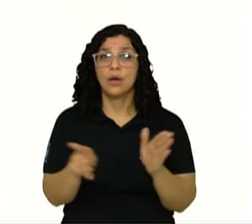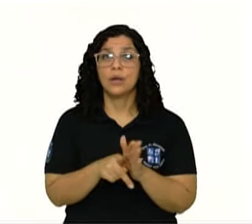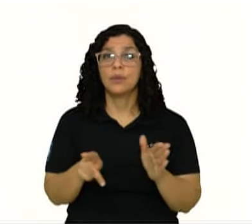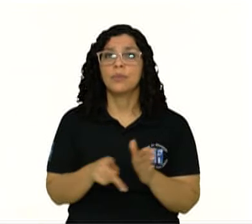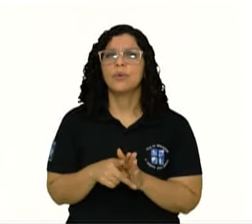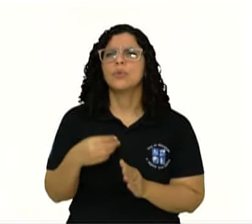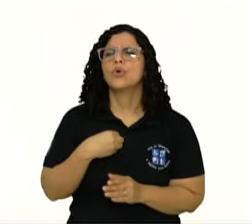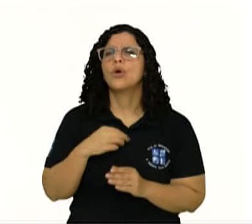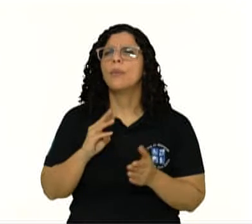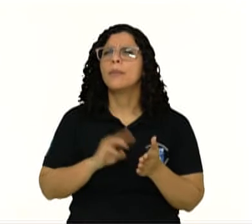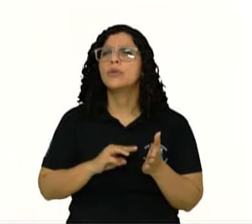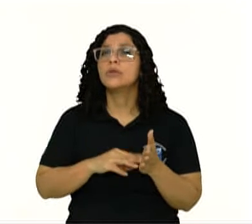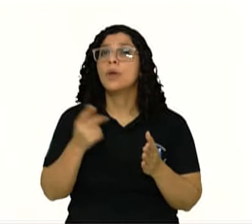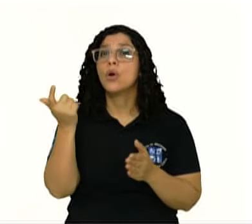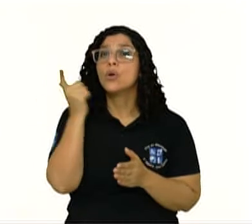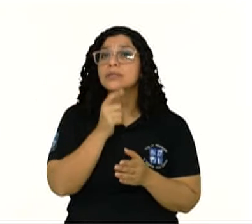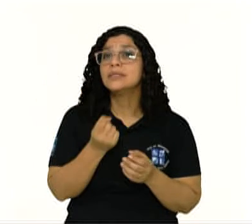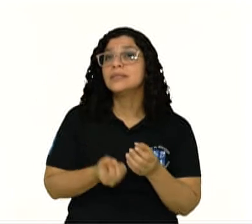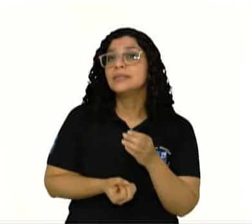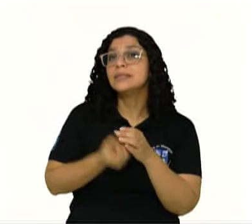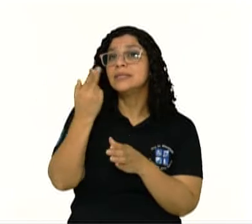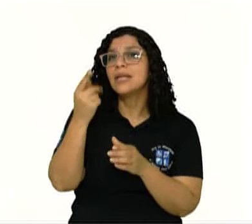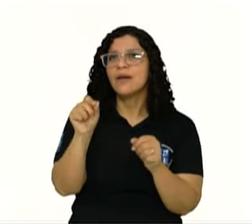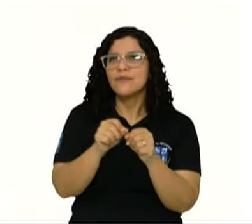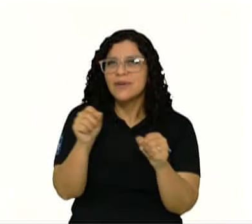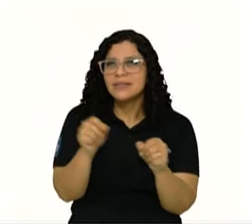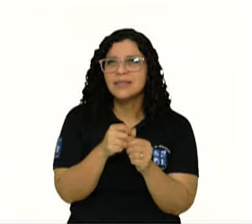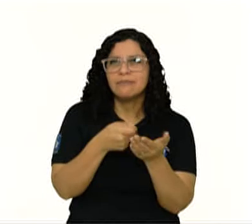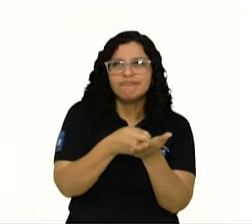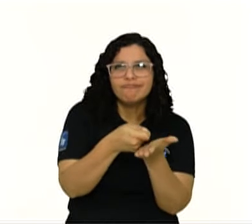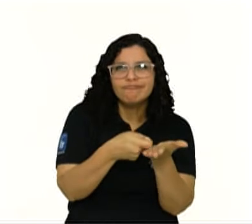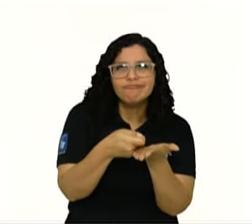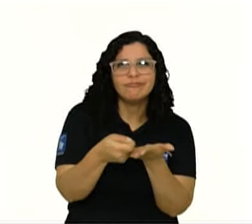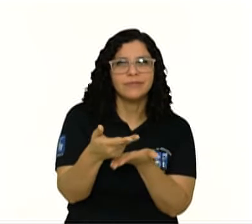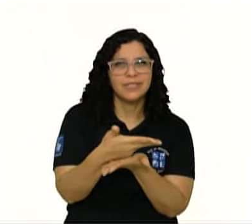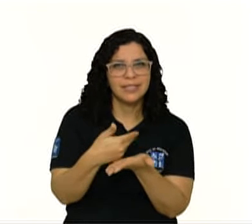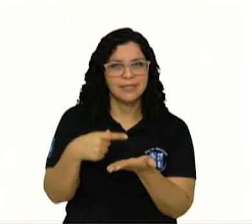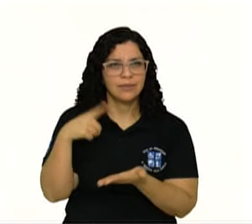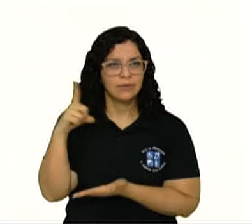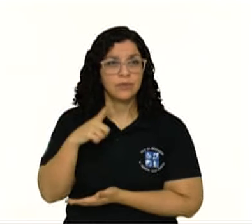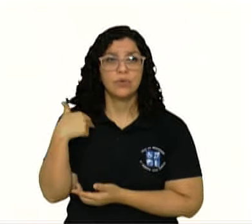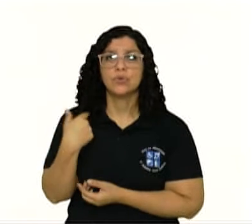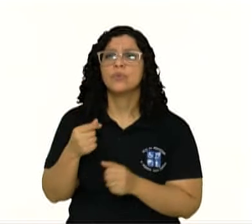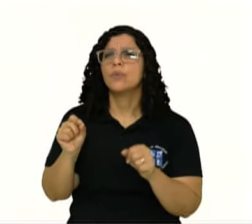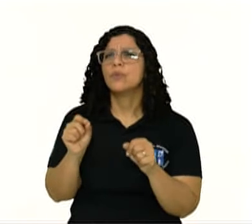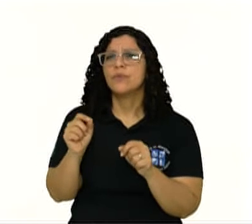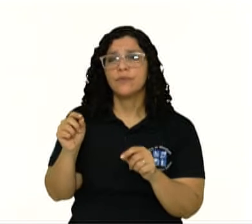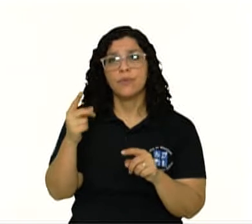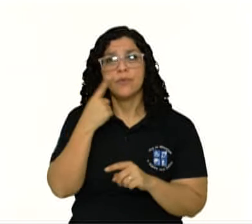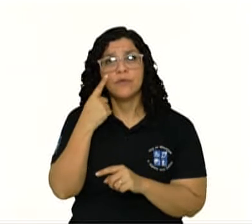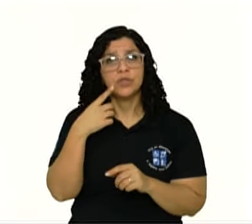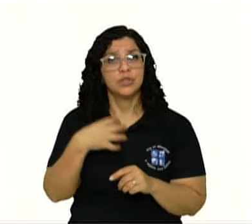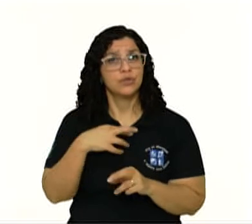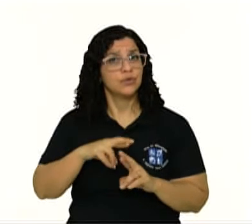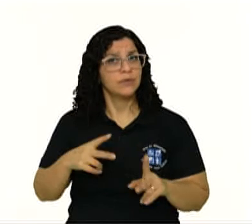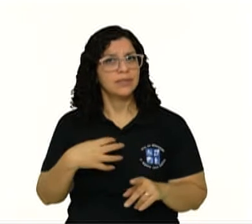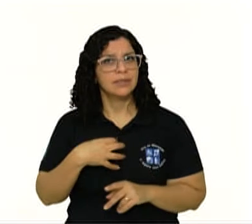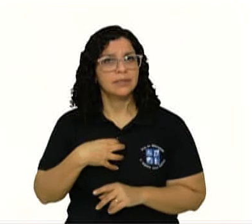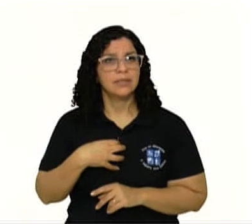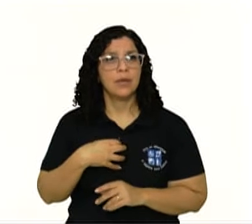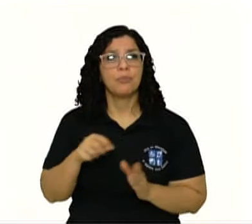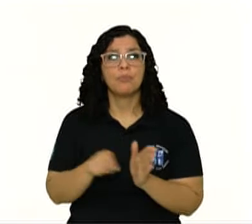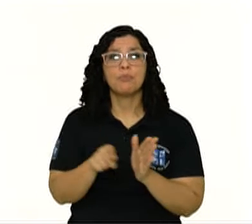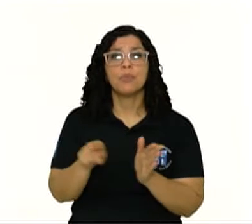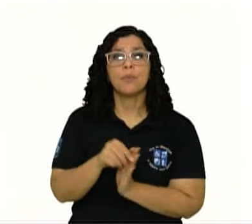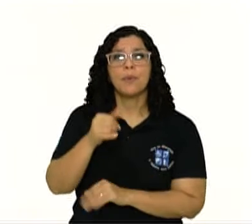lá. Métodos para confecção de gravura. Né? Então agora vamos ver algumas formas diferentes.